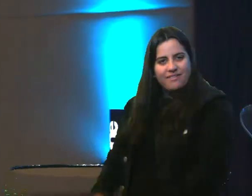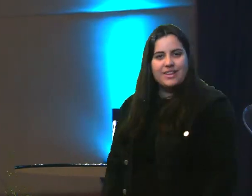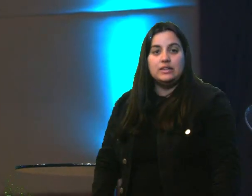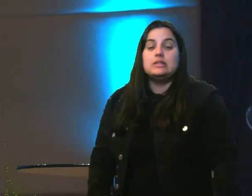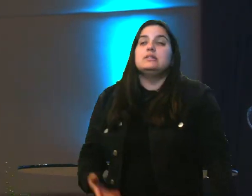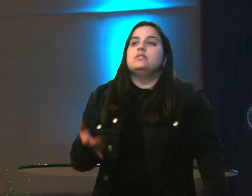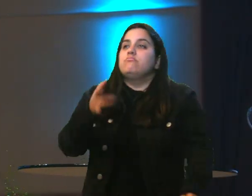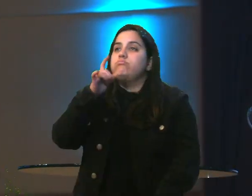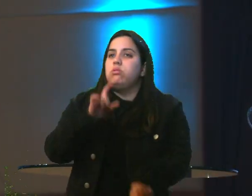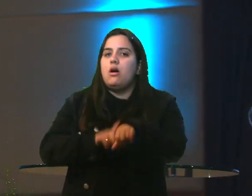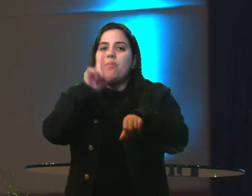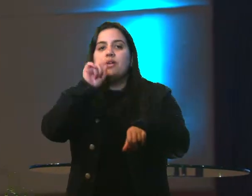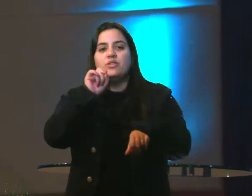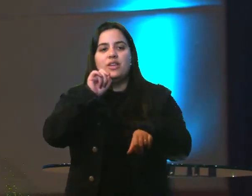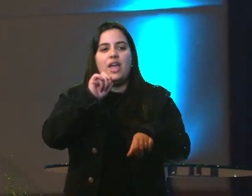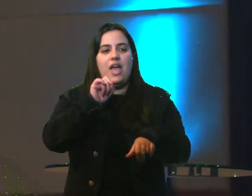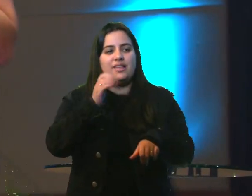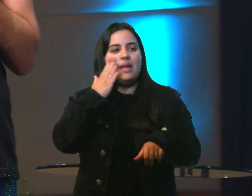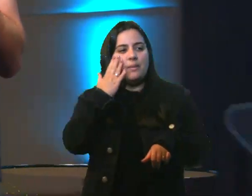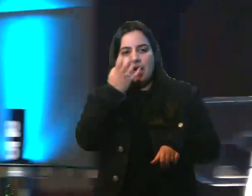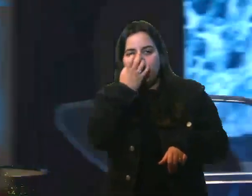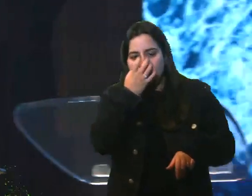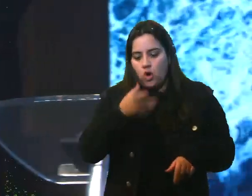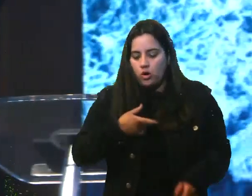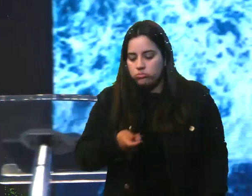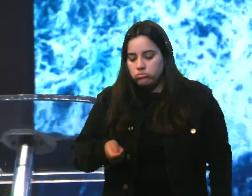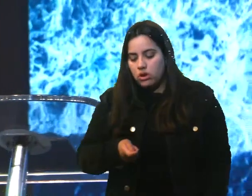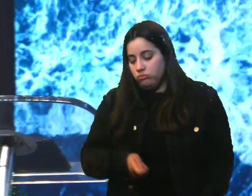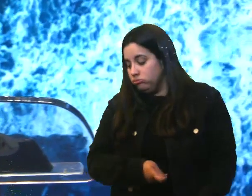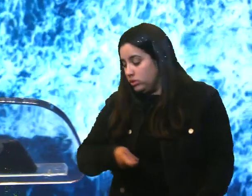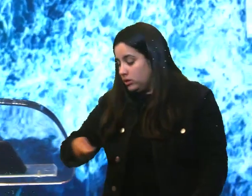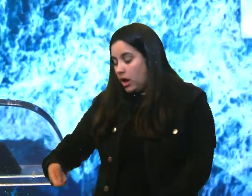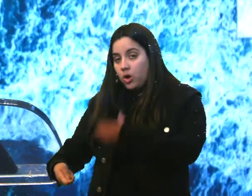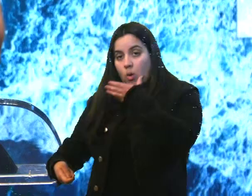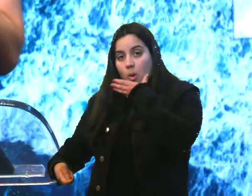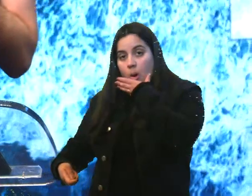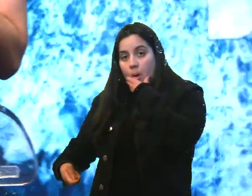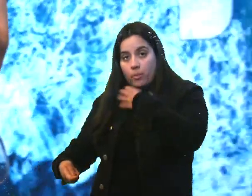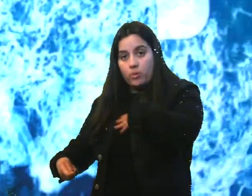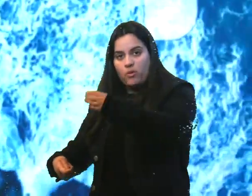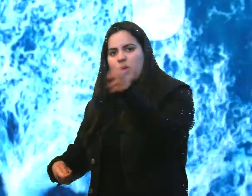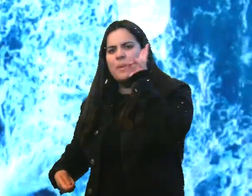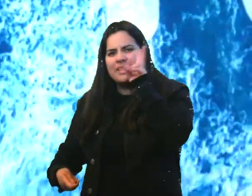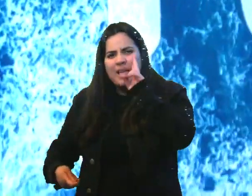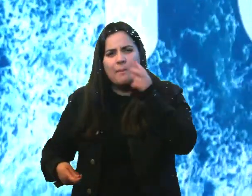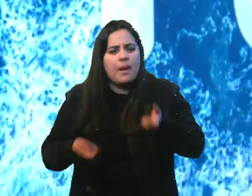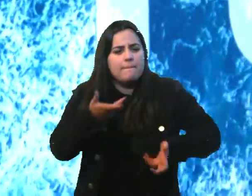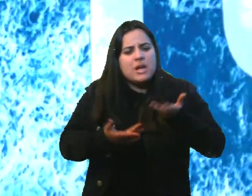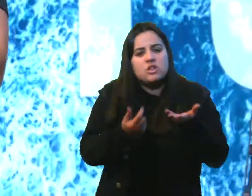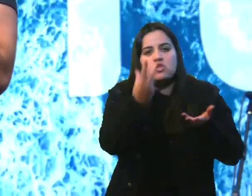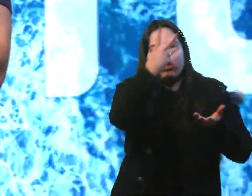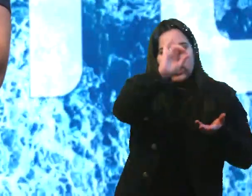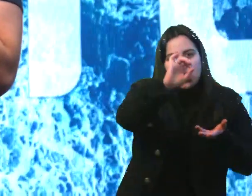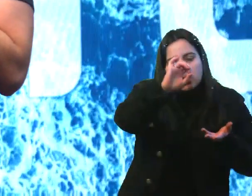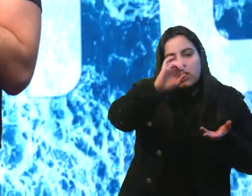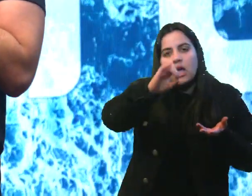Nessa hora eu entrego a guia para ele, ele começa a carregar ela. Mas lembra que eu falei o peso dela antes, e o peso